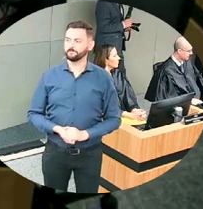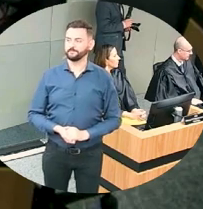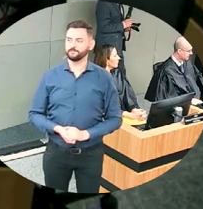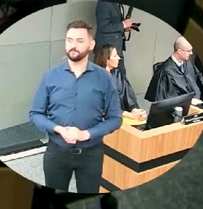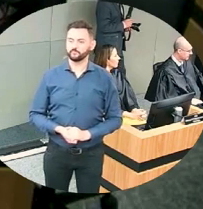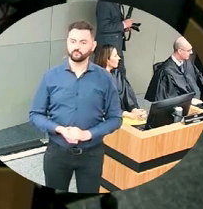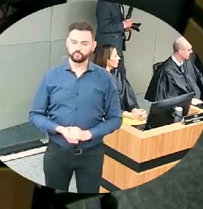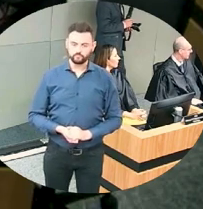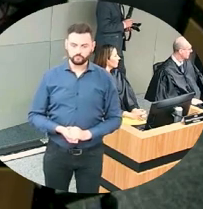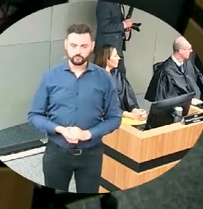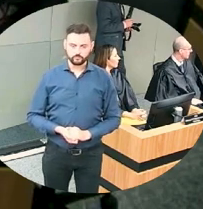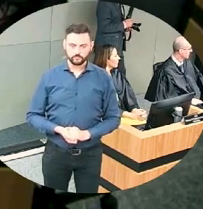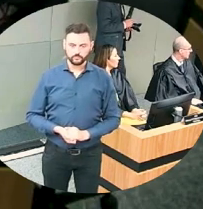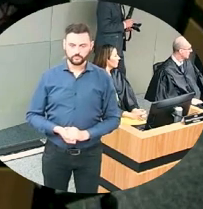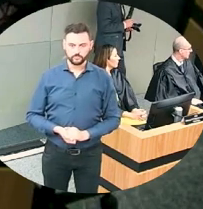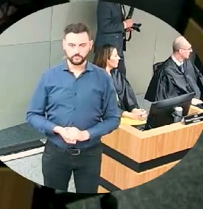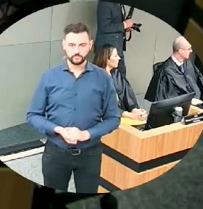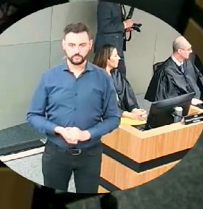bom